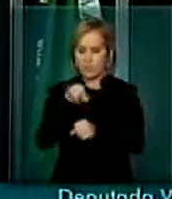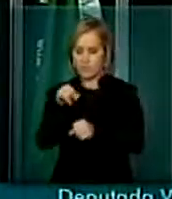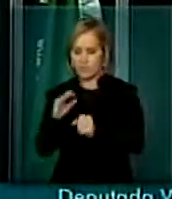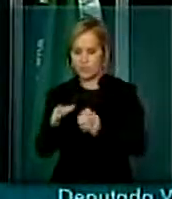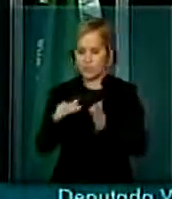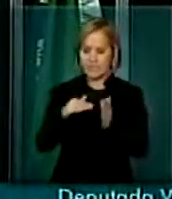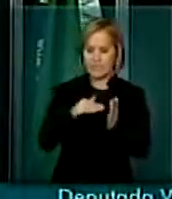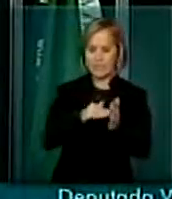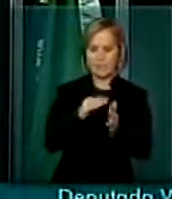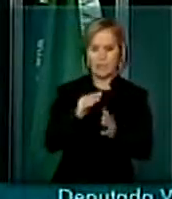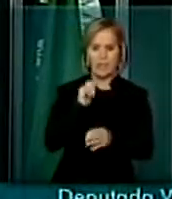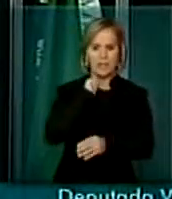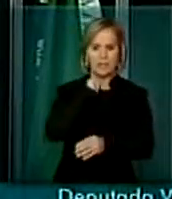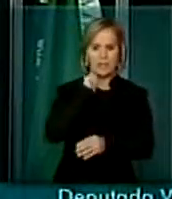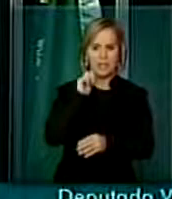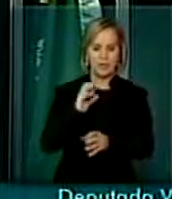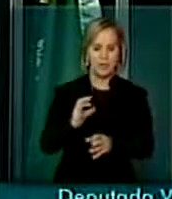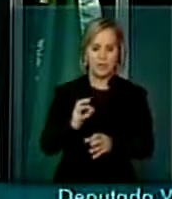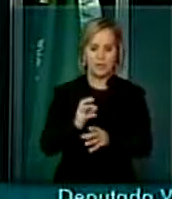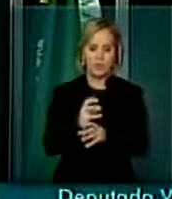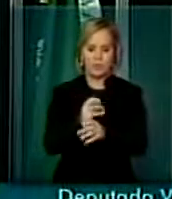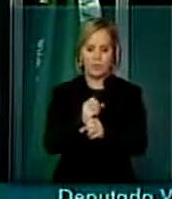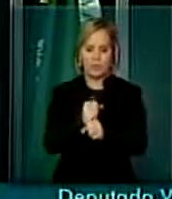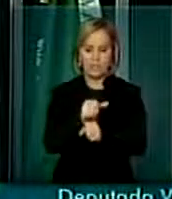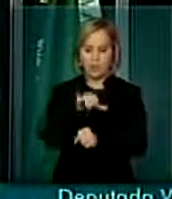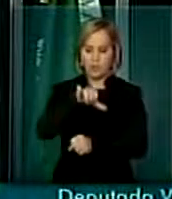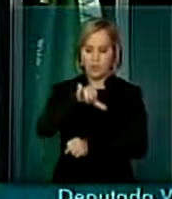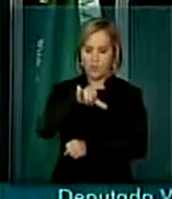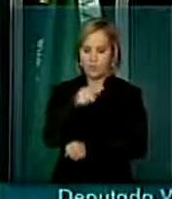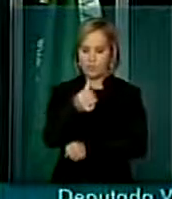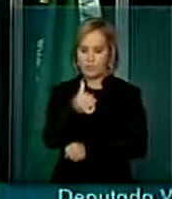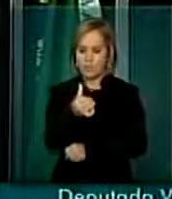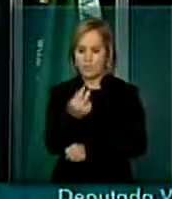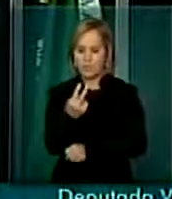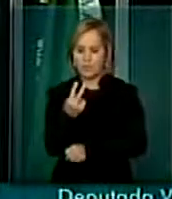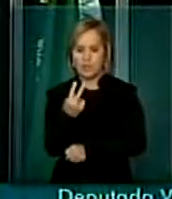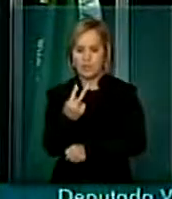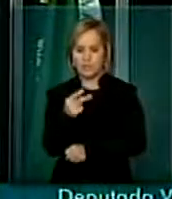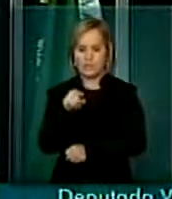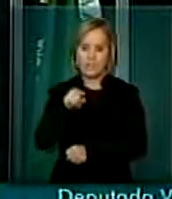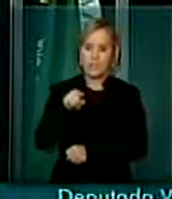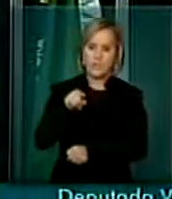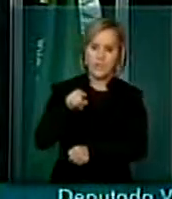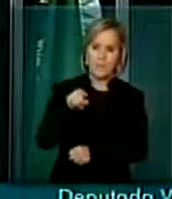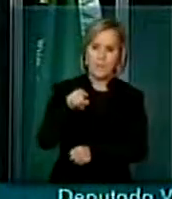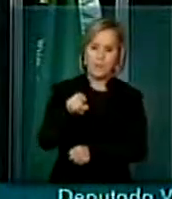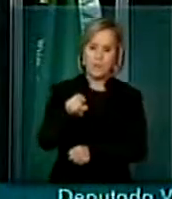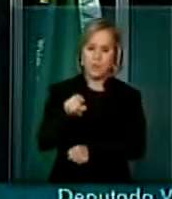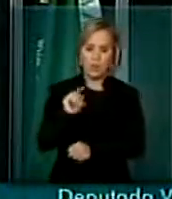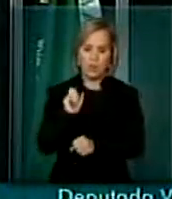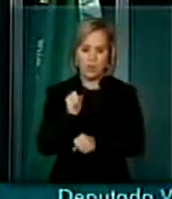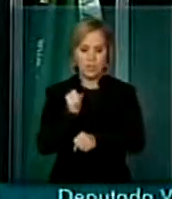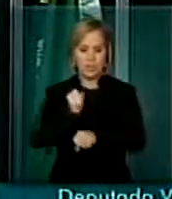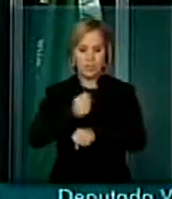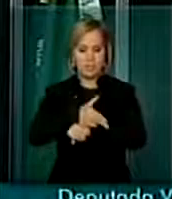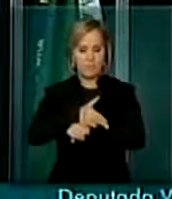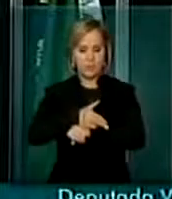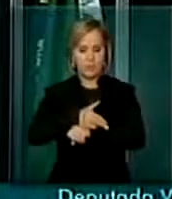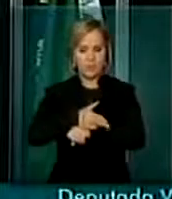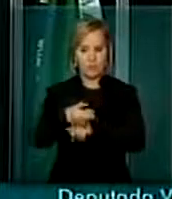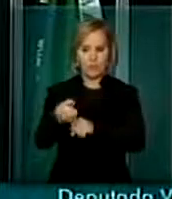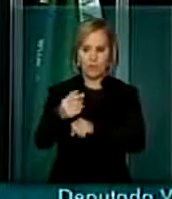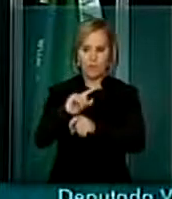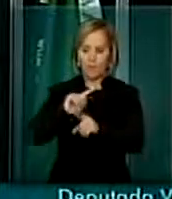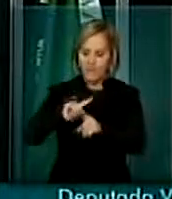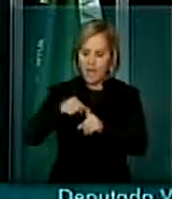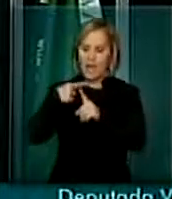abril, com um total de 962 mil empregos a mais no Brasil.